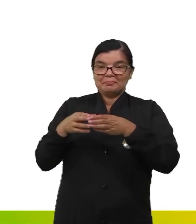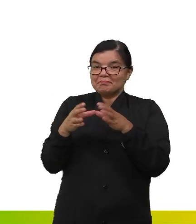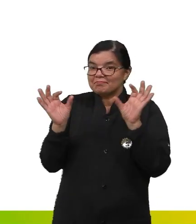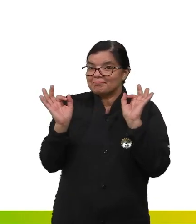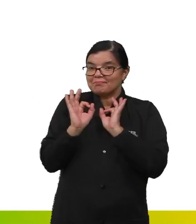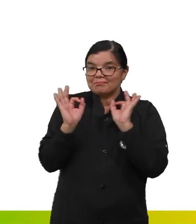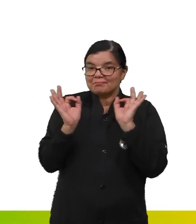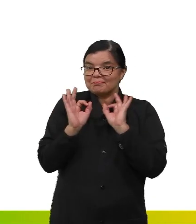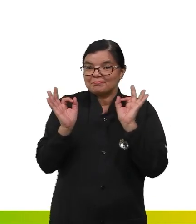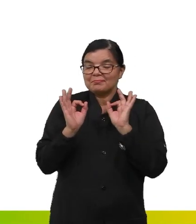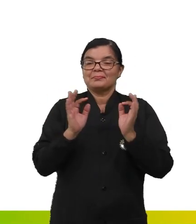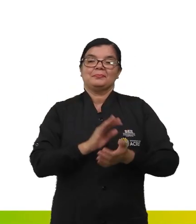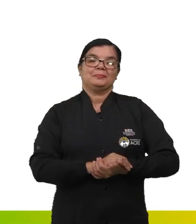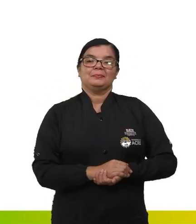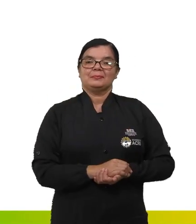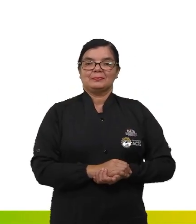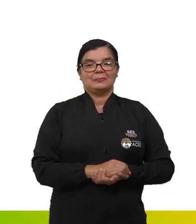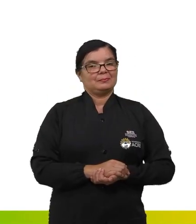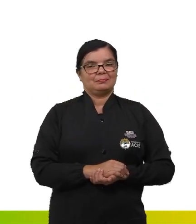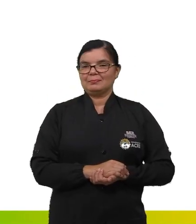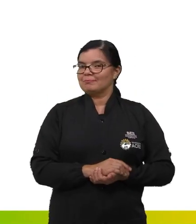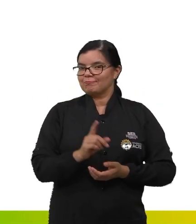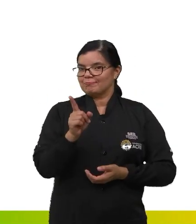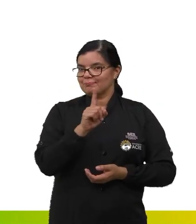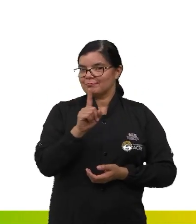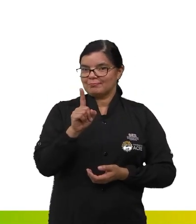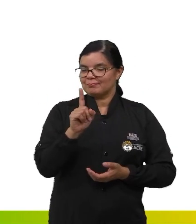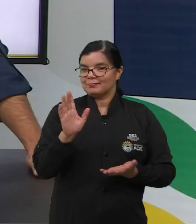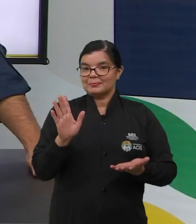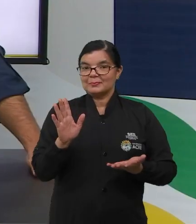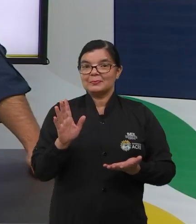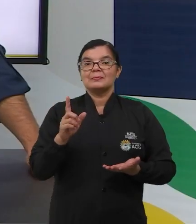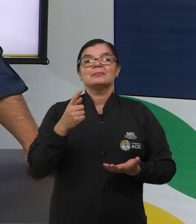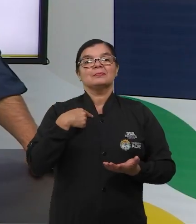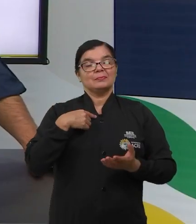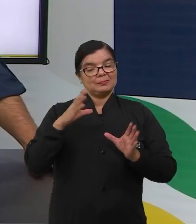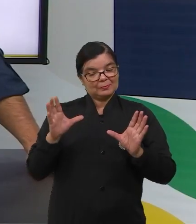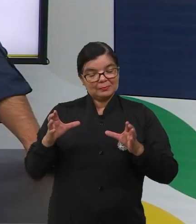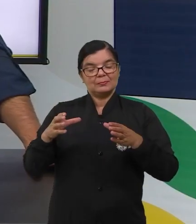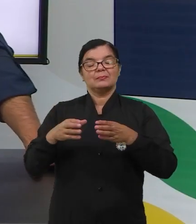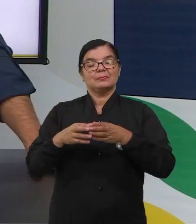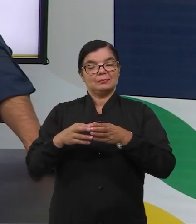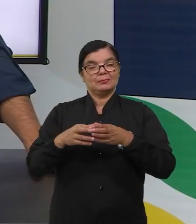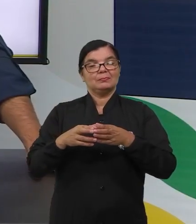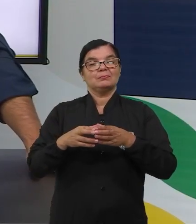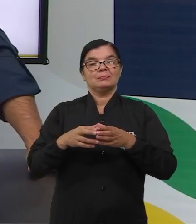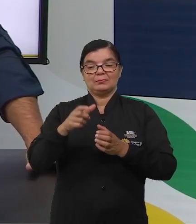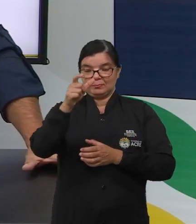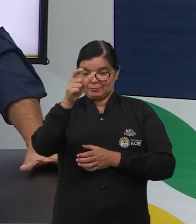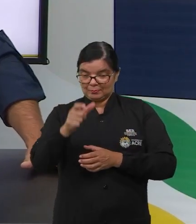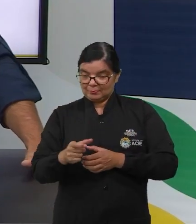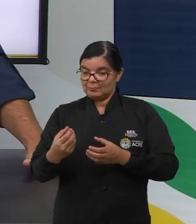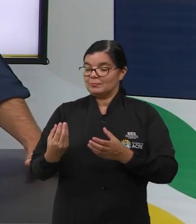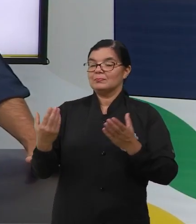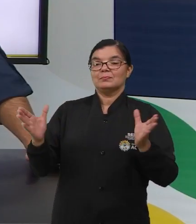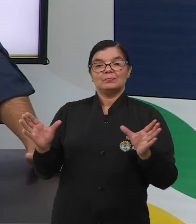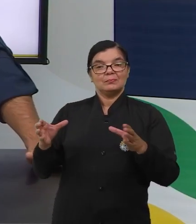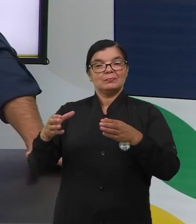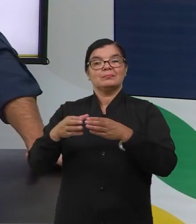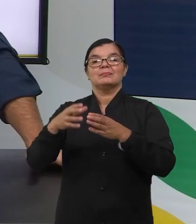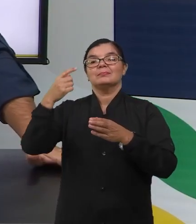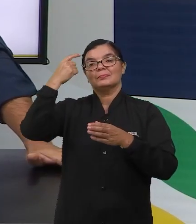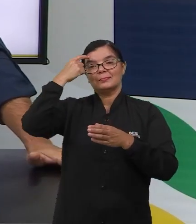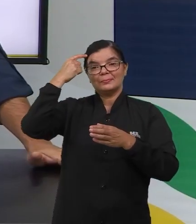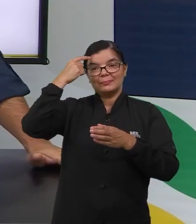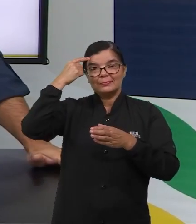sem impacto na coletividade? Não, pelo amor de Deus, é coletivo, é o indivíduo ali como instrumento